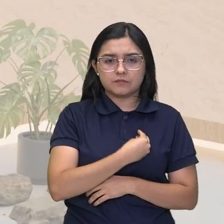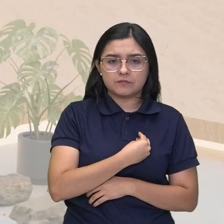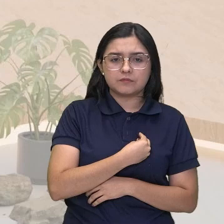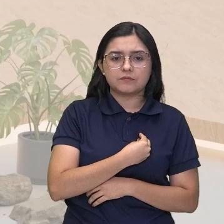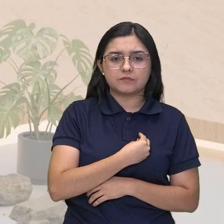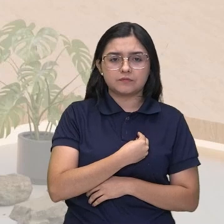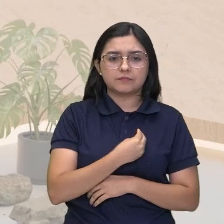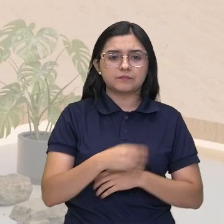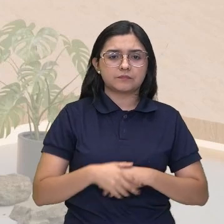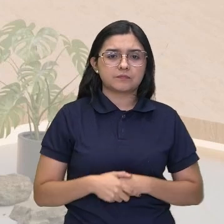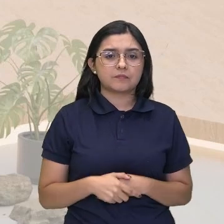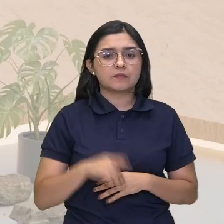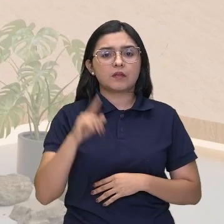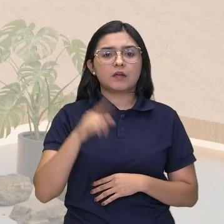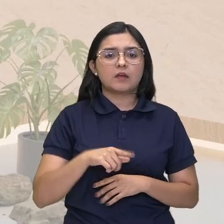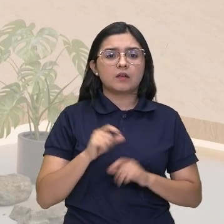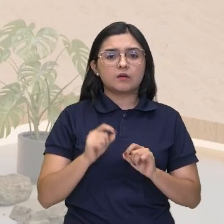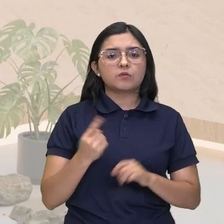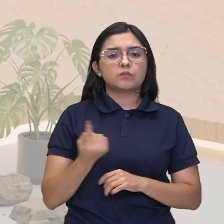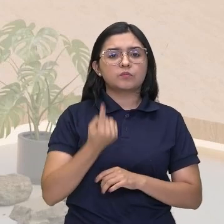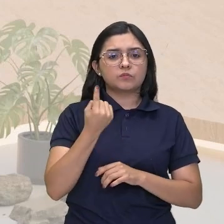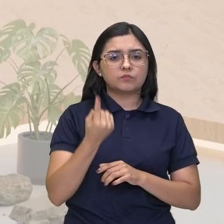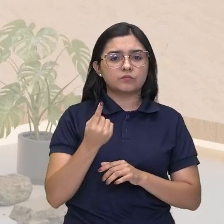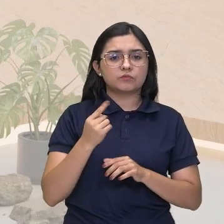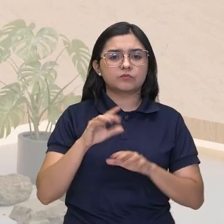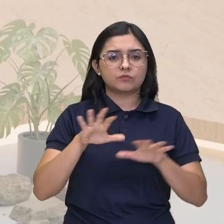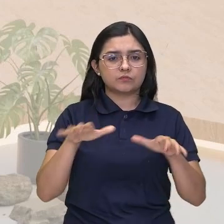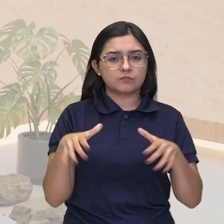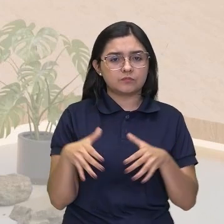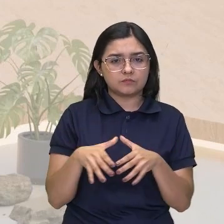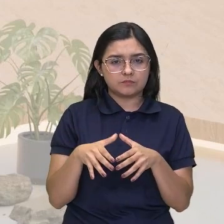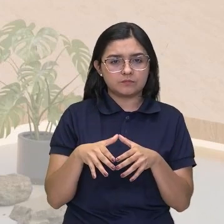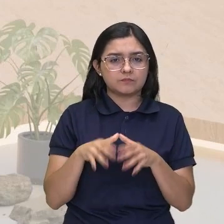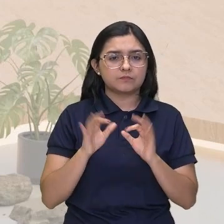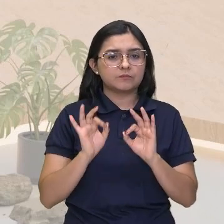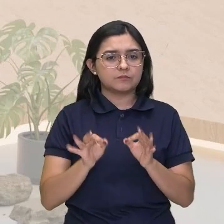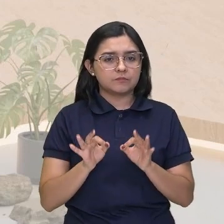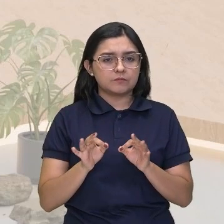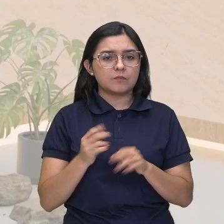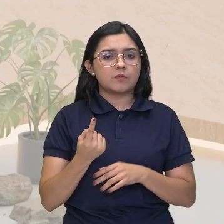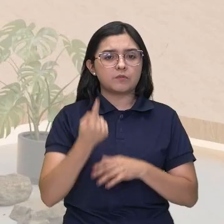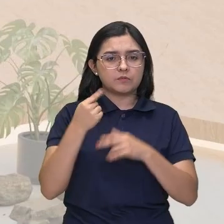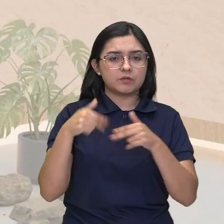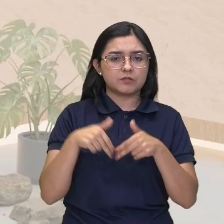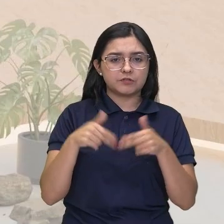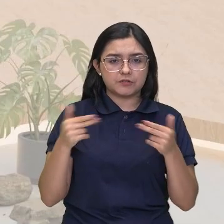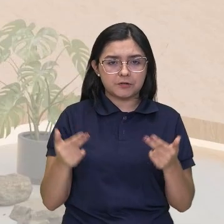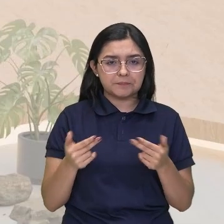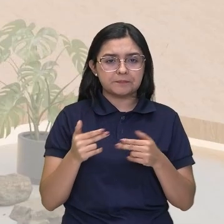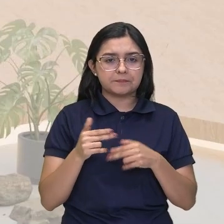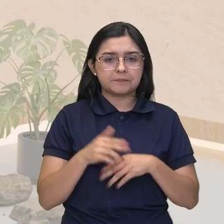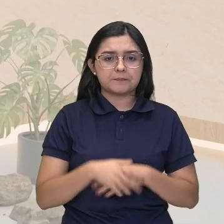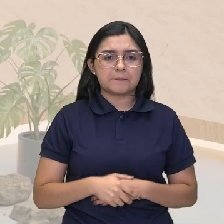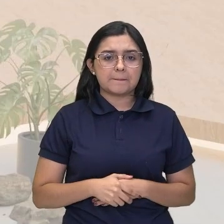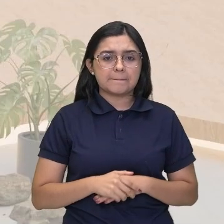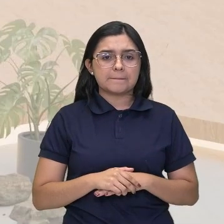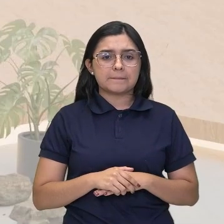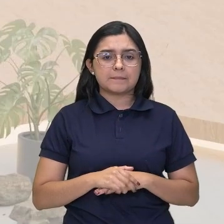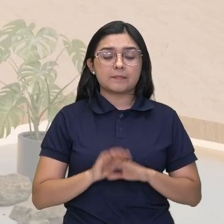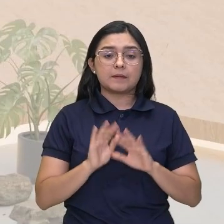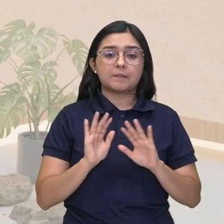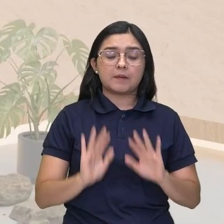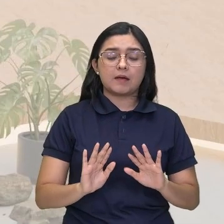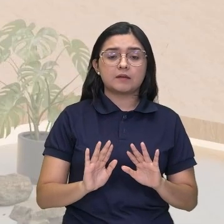né, eram um só grupo, né? Exatamente. Uma só etnia, um só povo, né? E, na verdade, não. Na verdade,